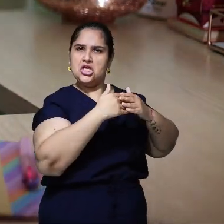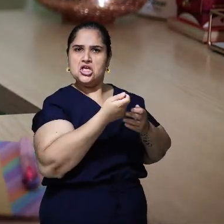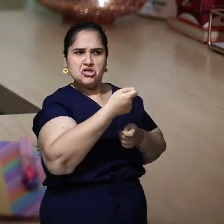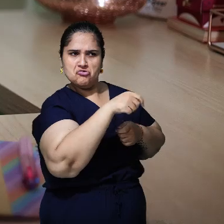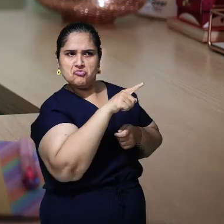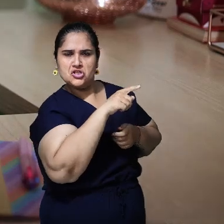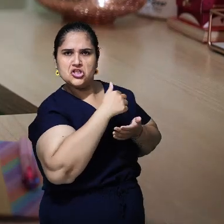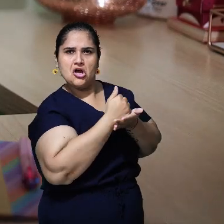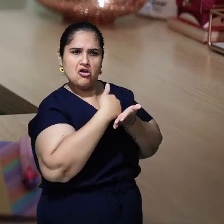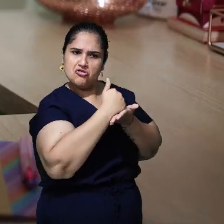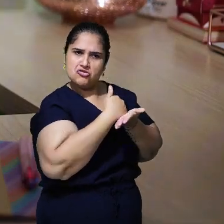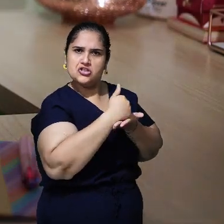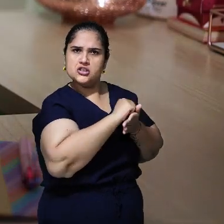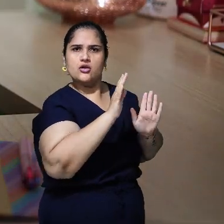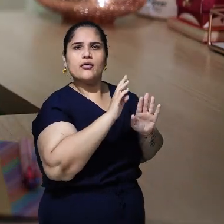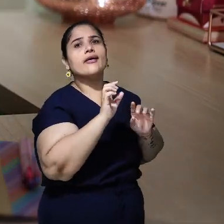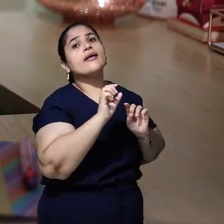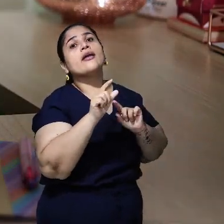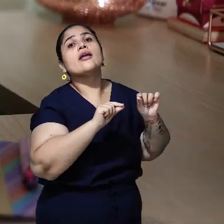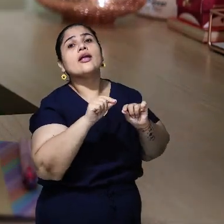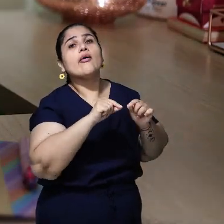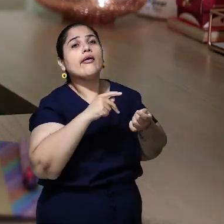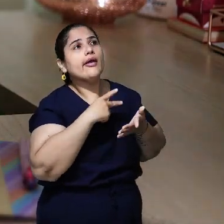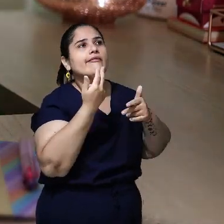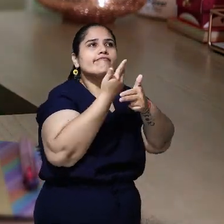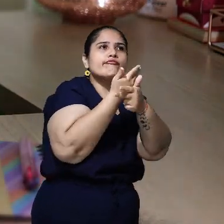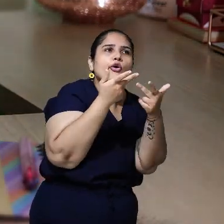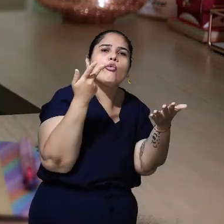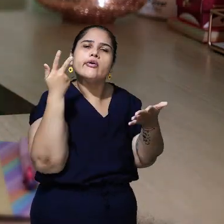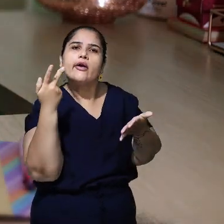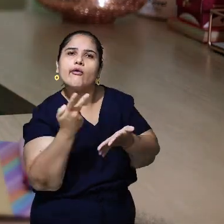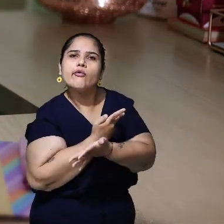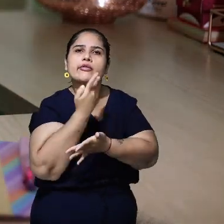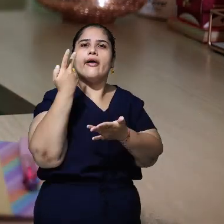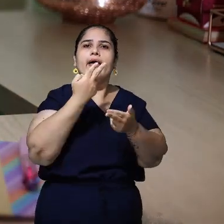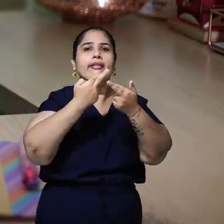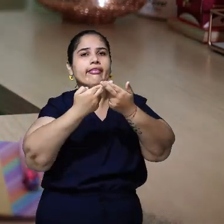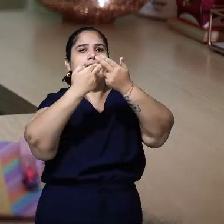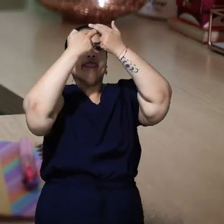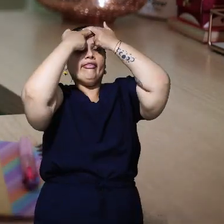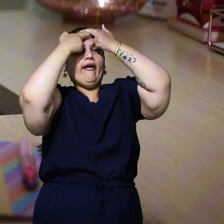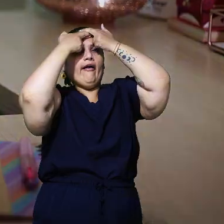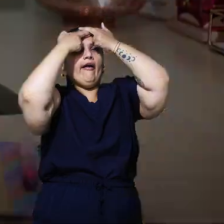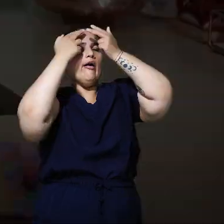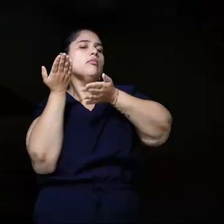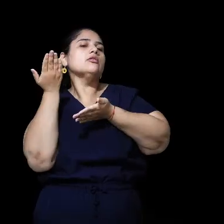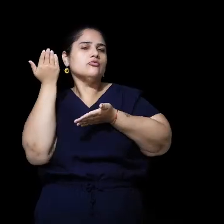depressões eventuais, que são coisas que acontecem, ou até mesmo traumas do passado.